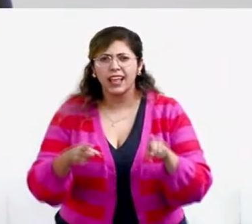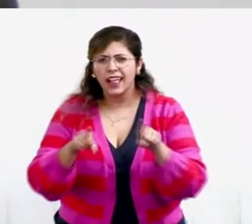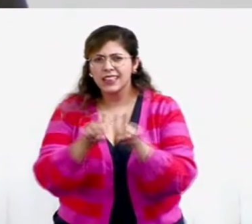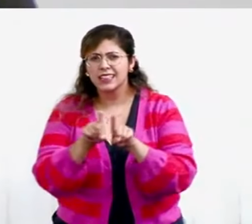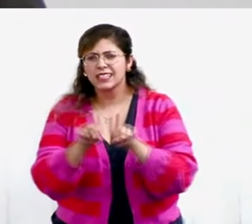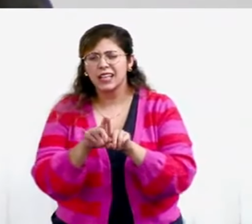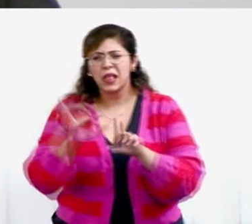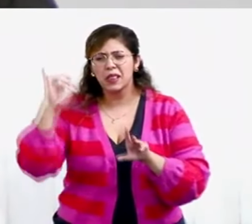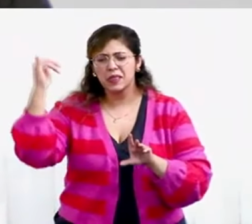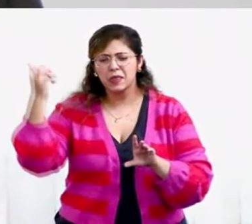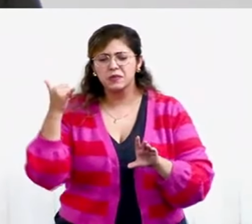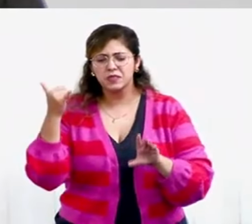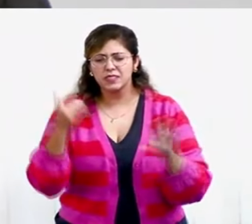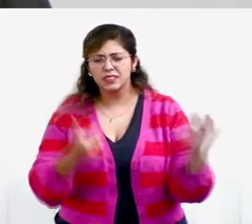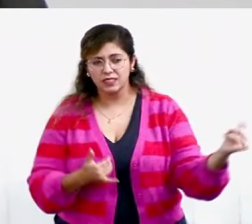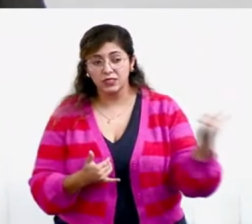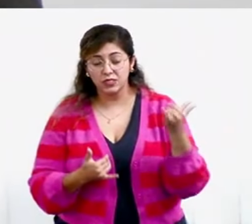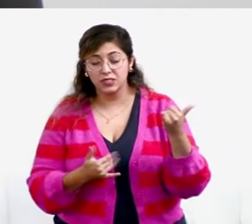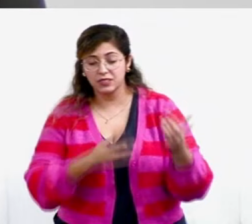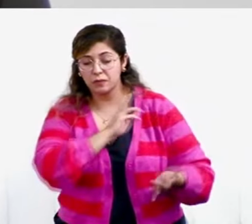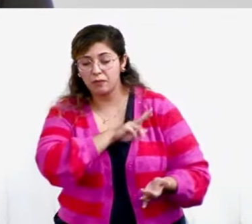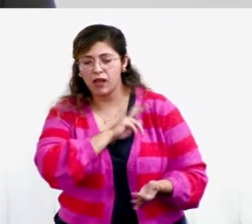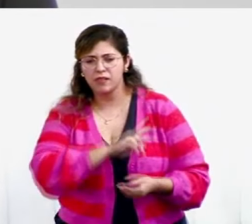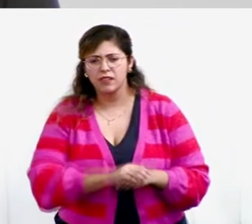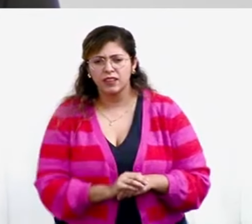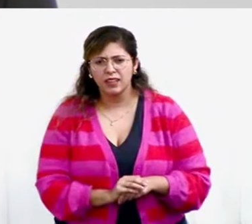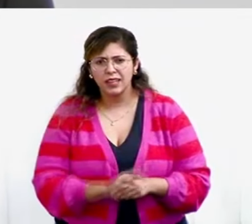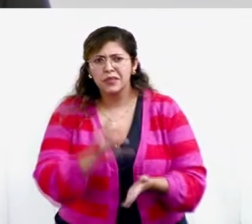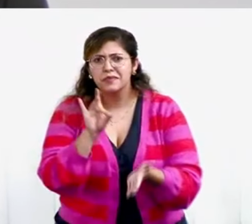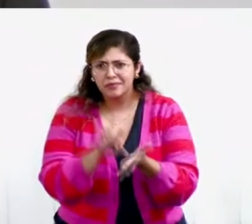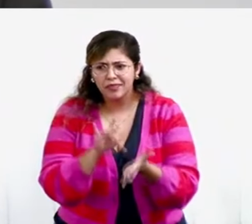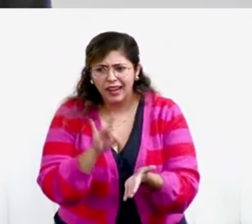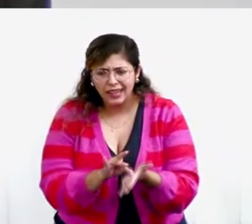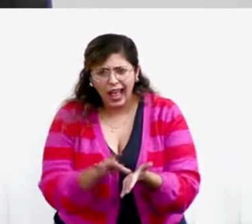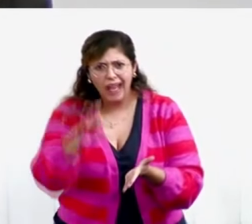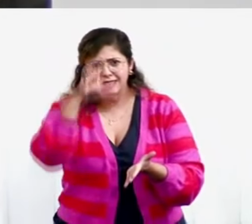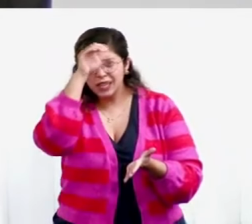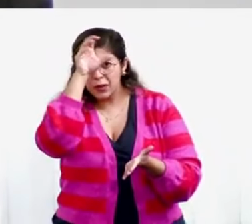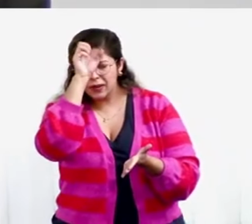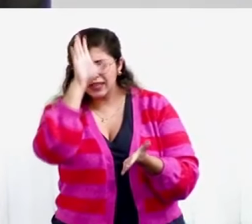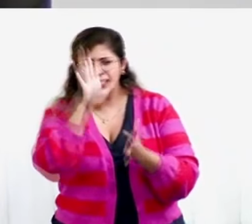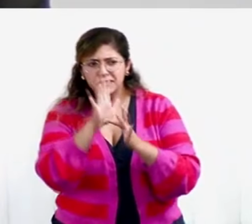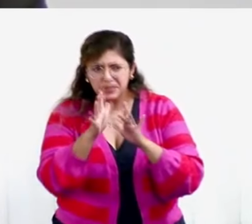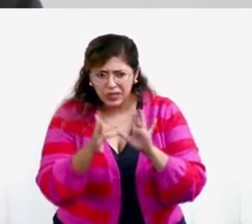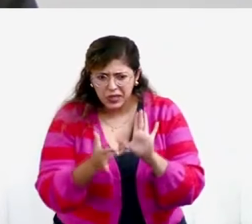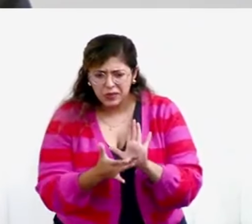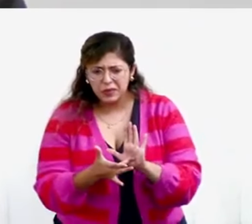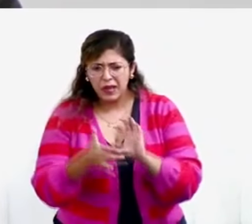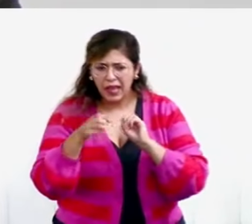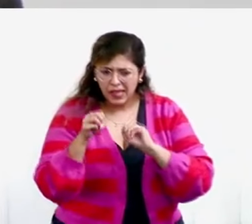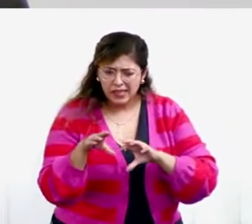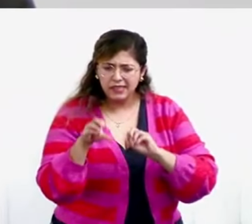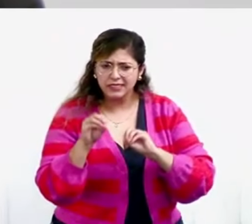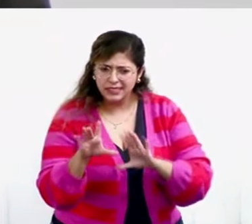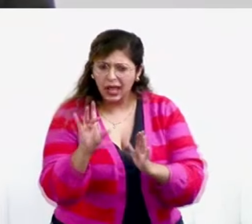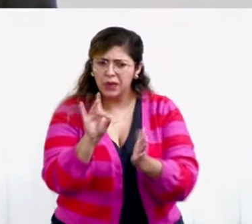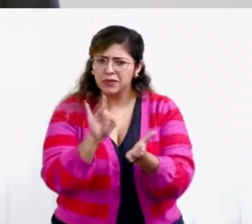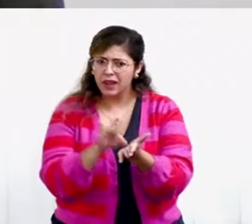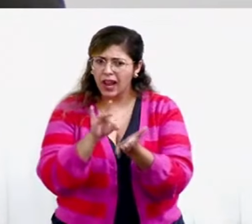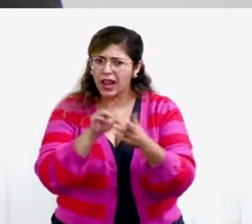Cristo, se é que de fato tendes ouvido, e nele fostes instruídos, segundo a verdade